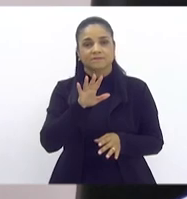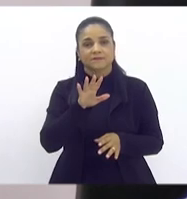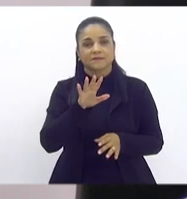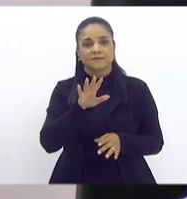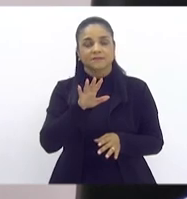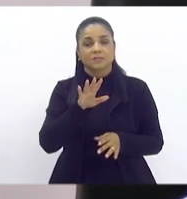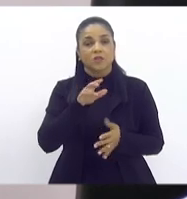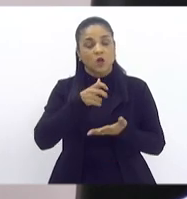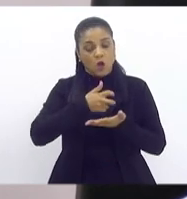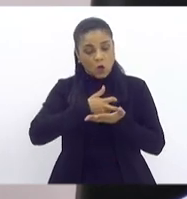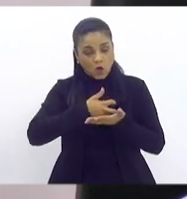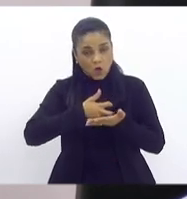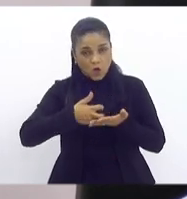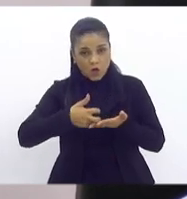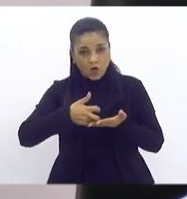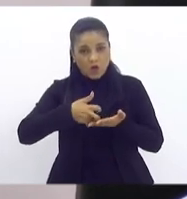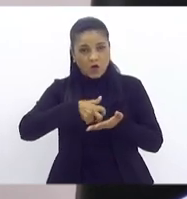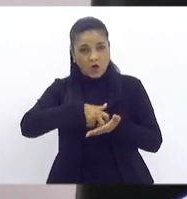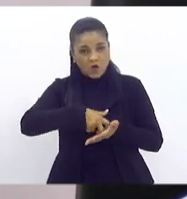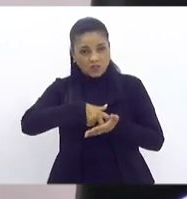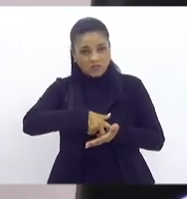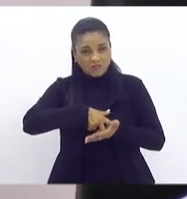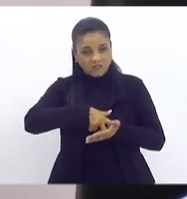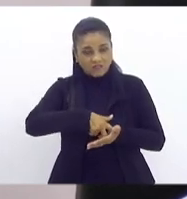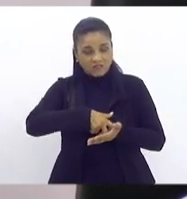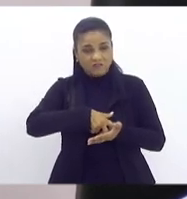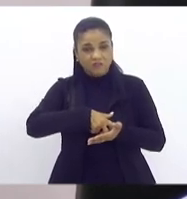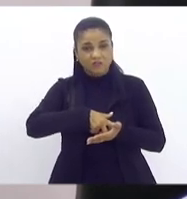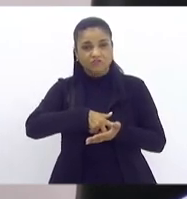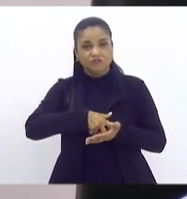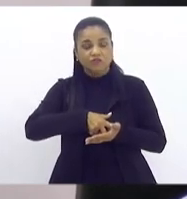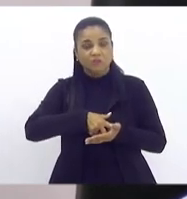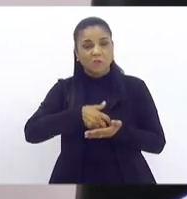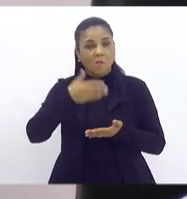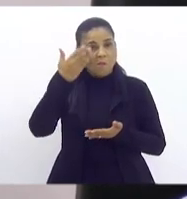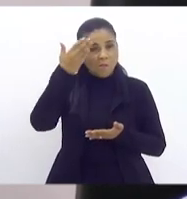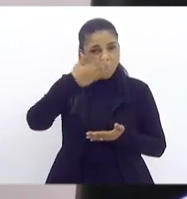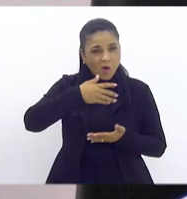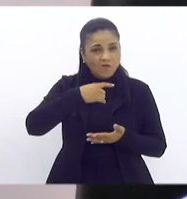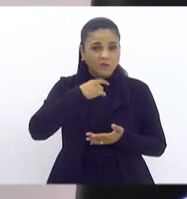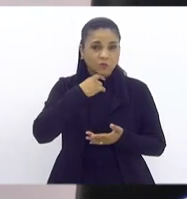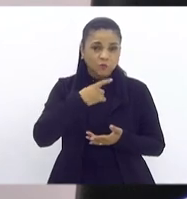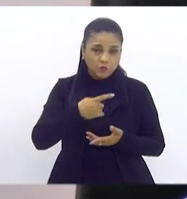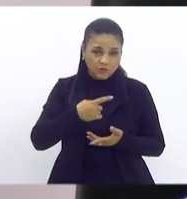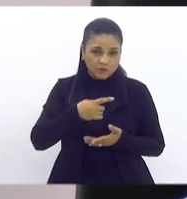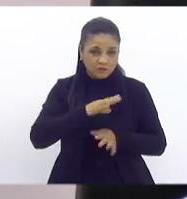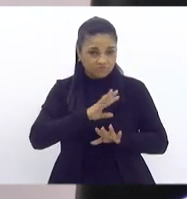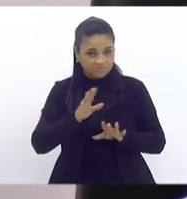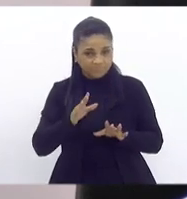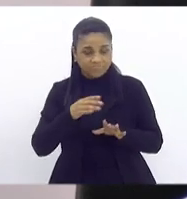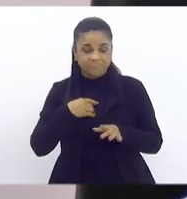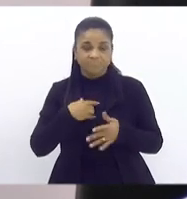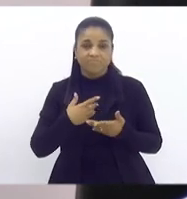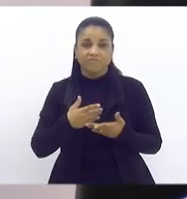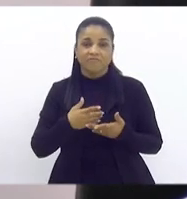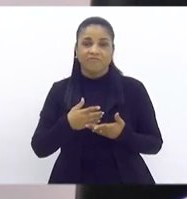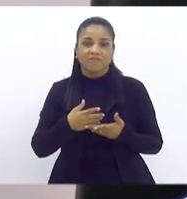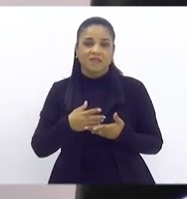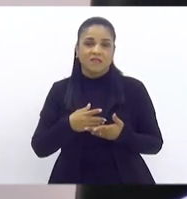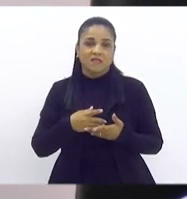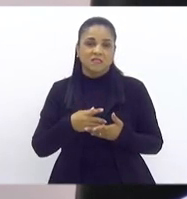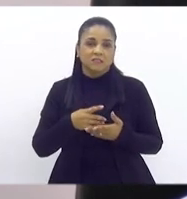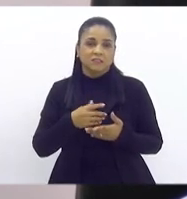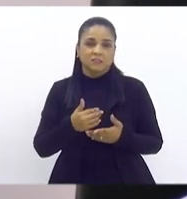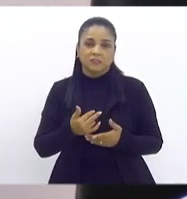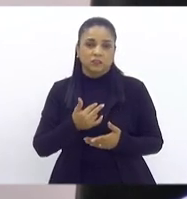condenando a partir de supostas provas porque não podemos considerar eh o